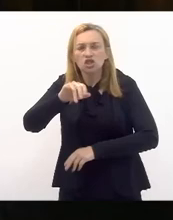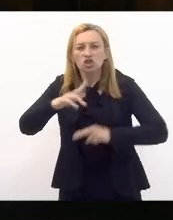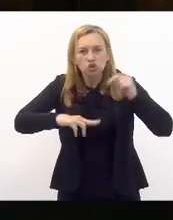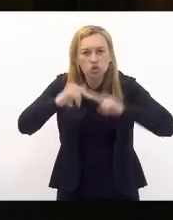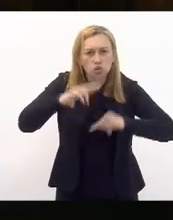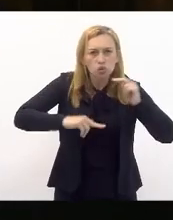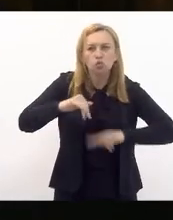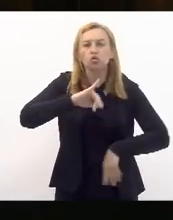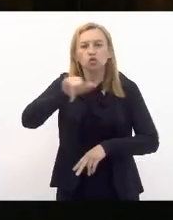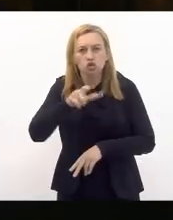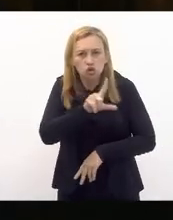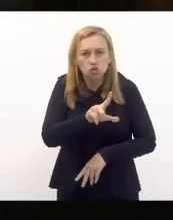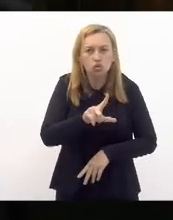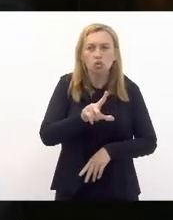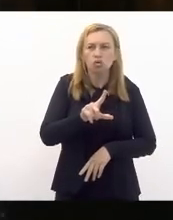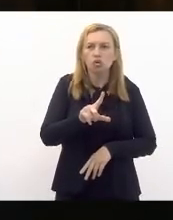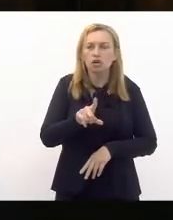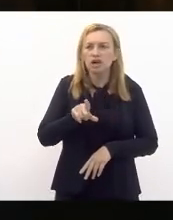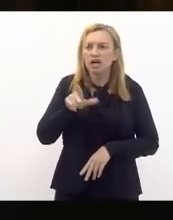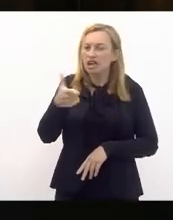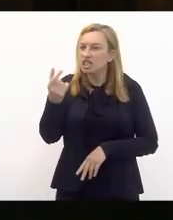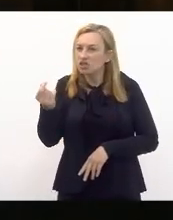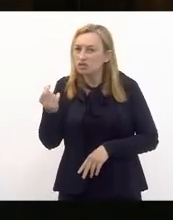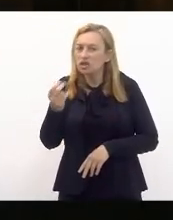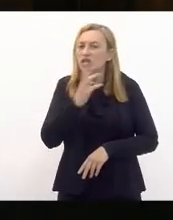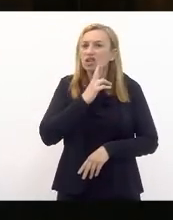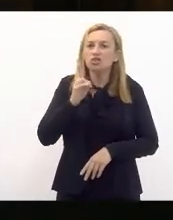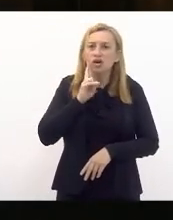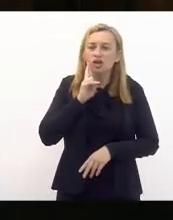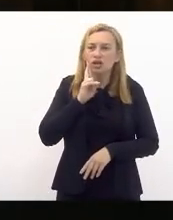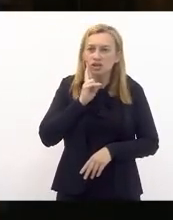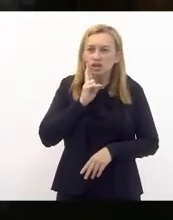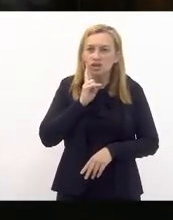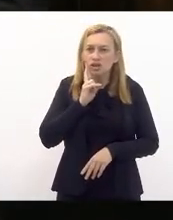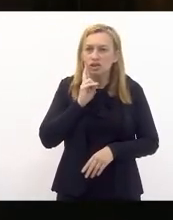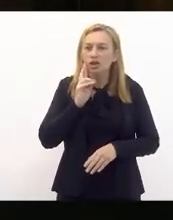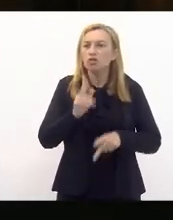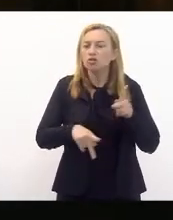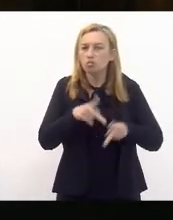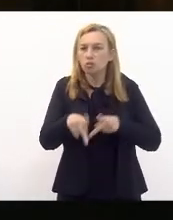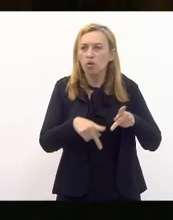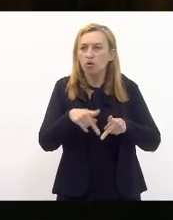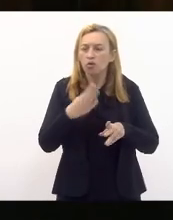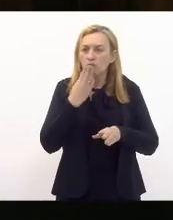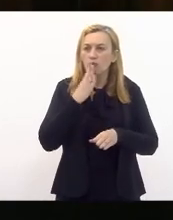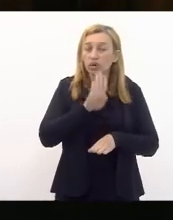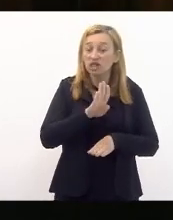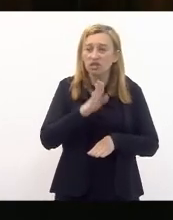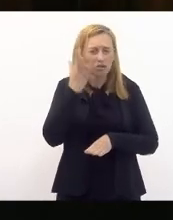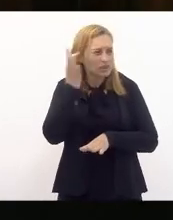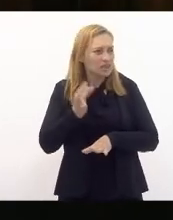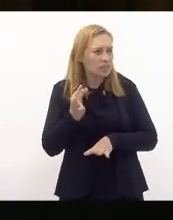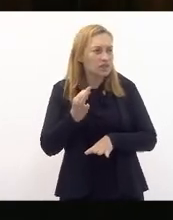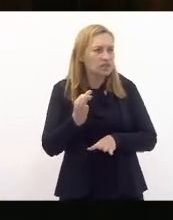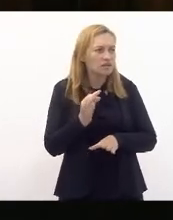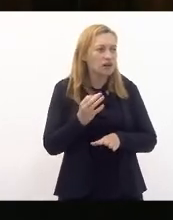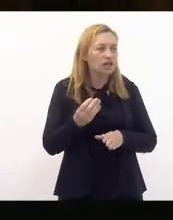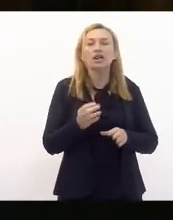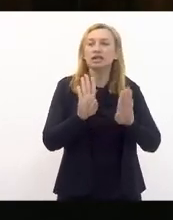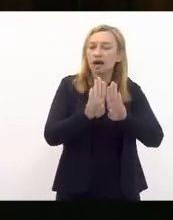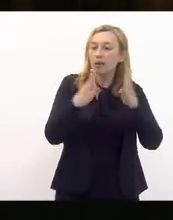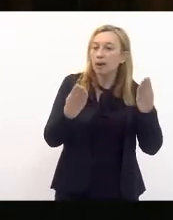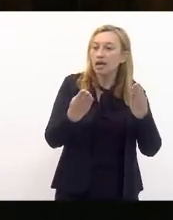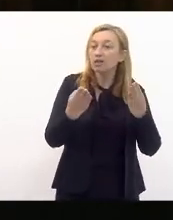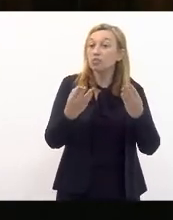Quando a gente chegar em Julho aqueles 20 restaurante popular de prometidos que a gente não sabe se vai ser entregue a gente torce